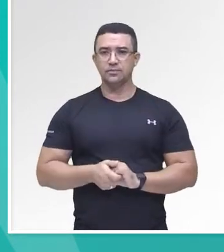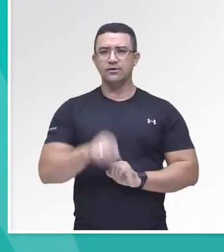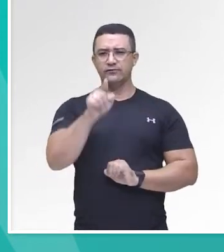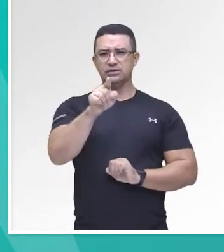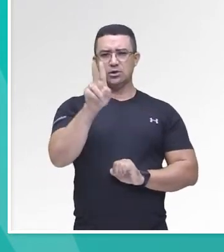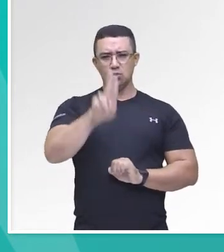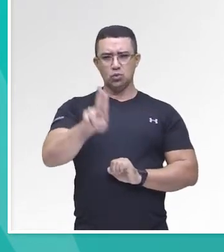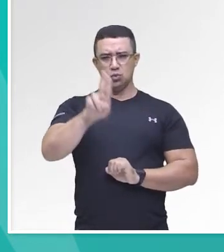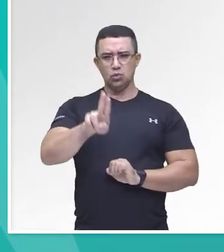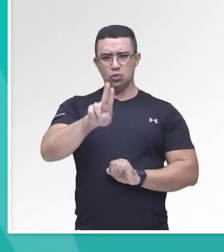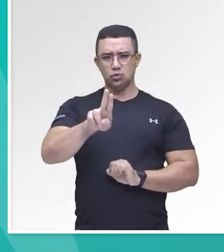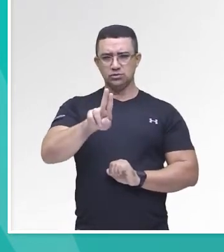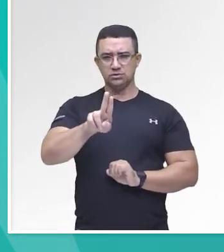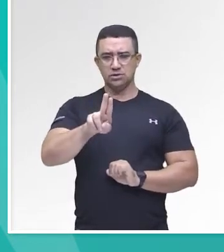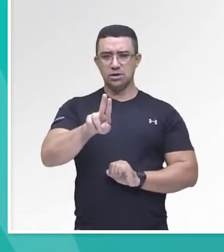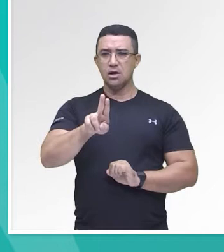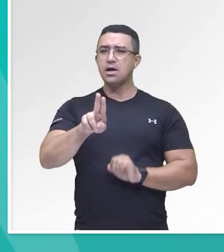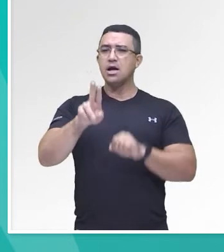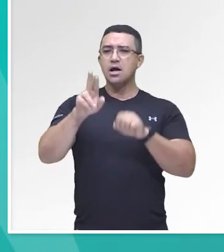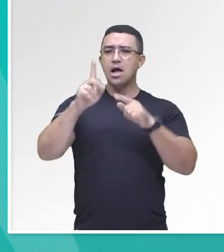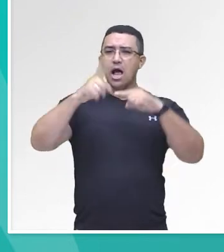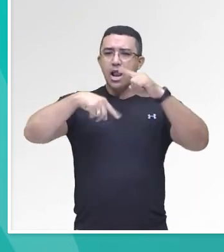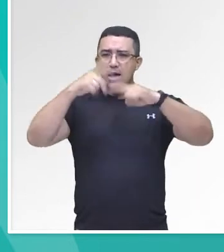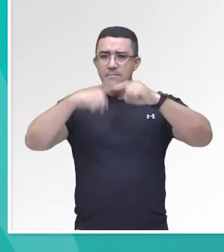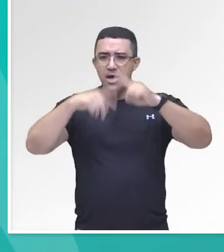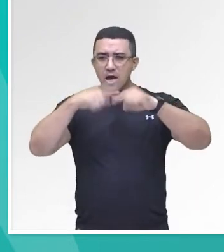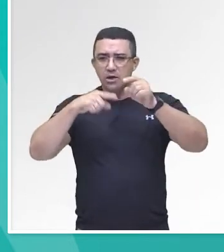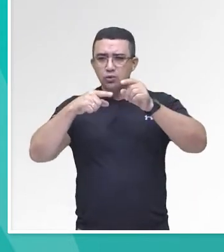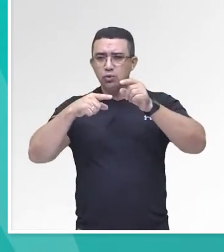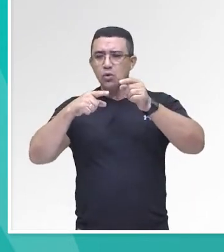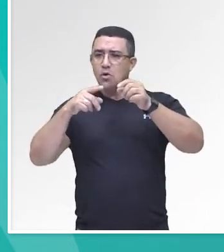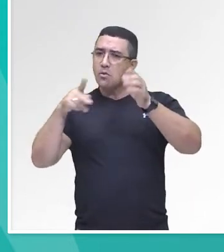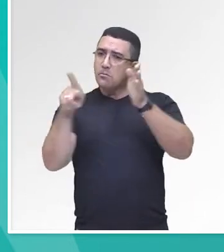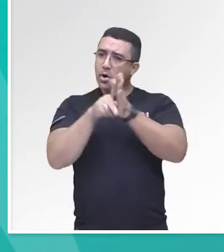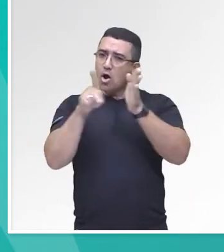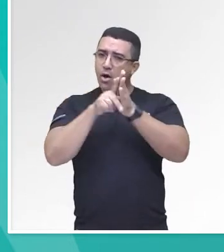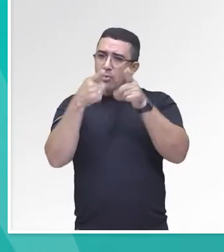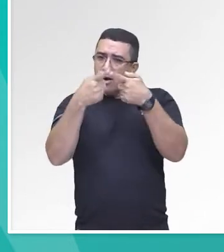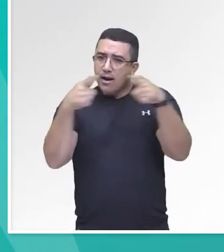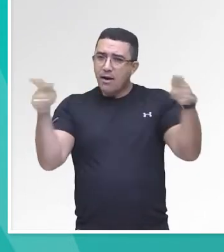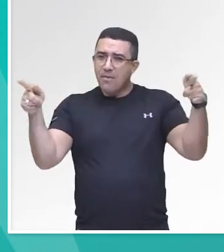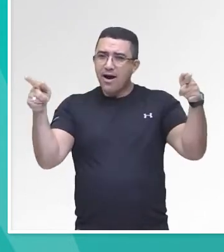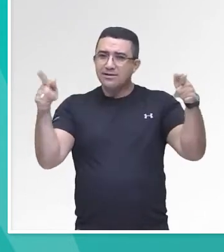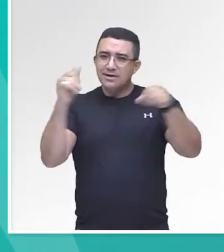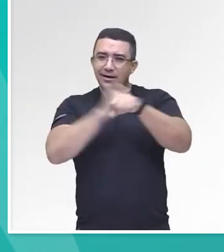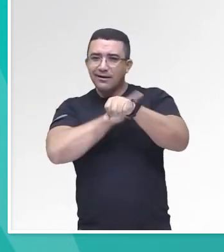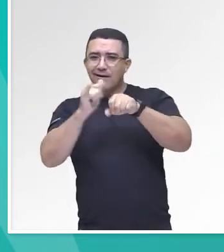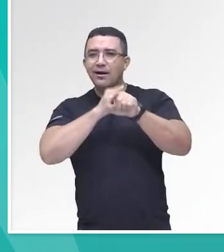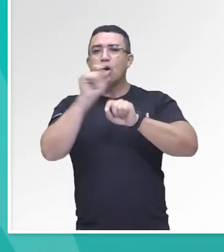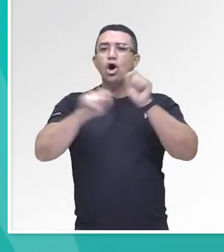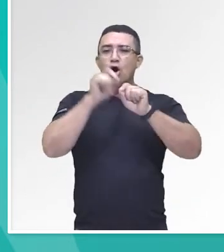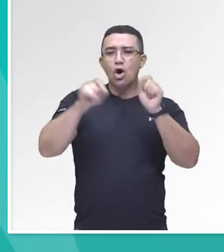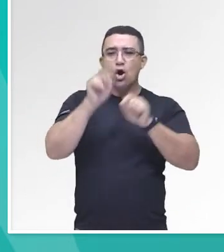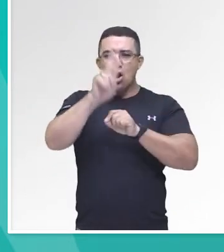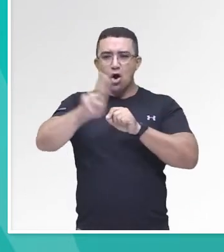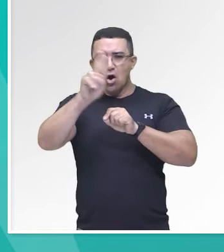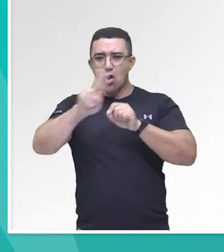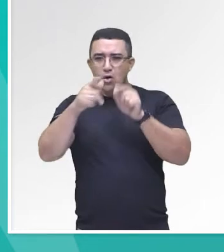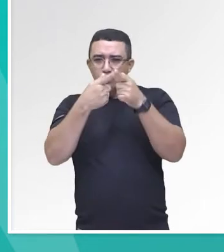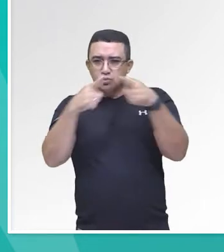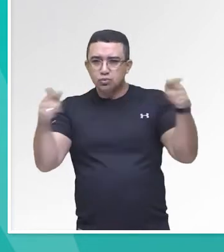emprega esses elementos de encadeamento lógico discursivos. Então, de que maneira você emprega